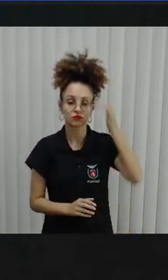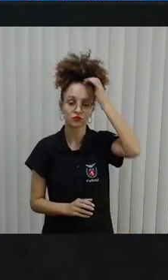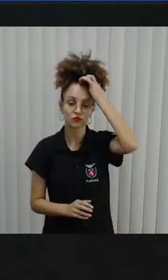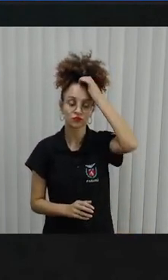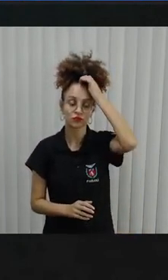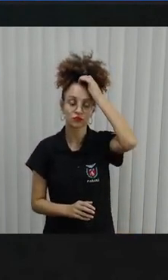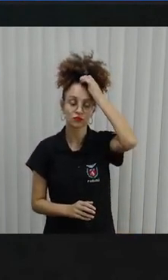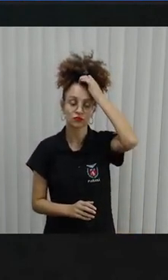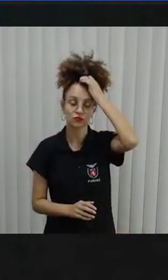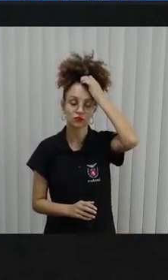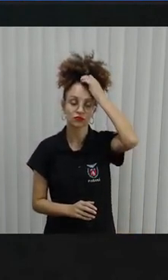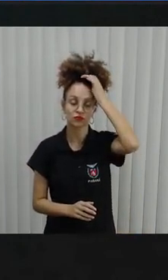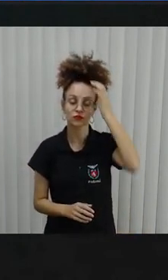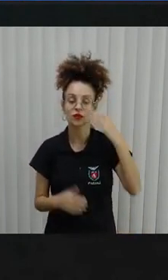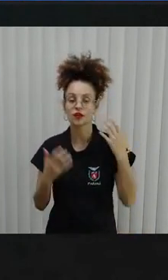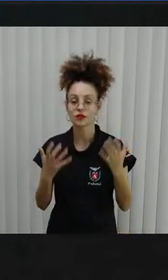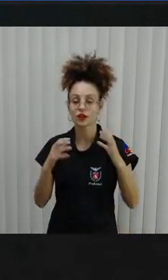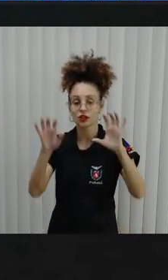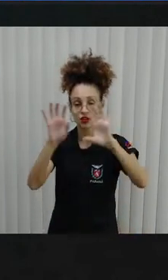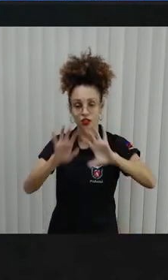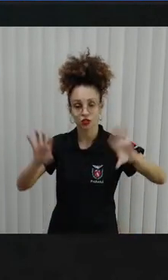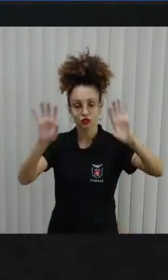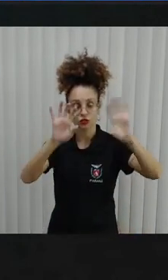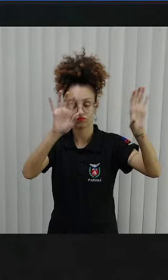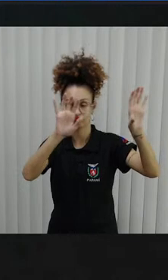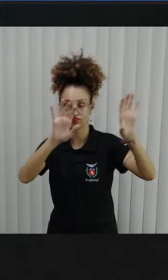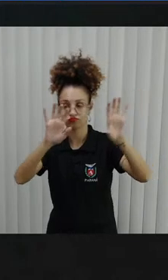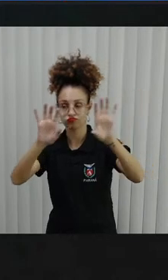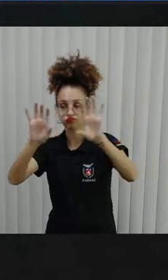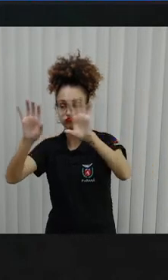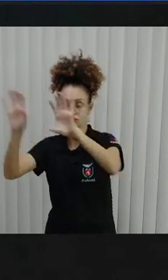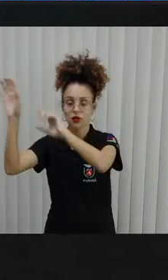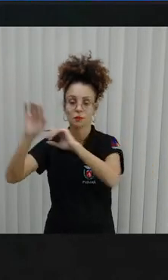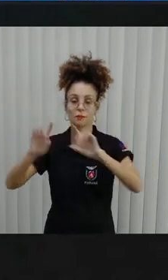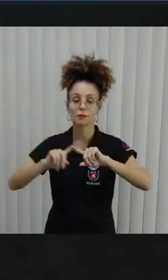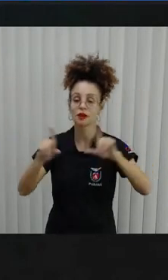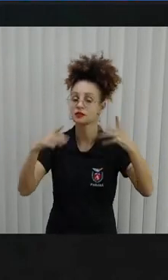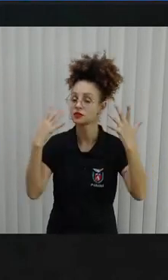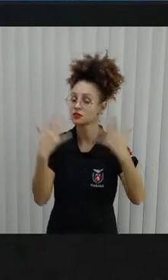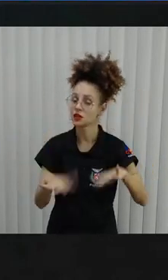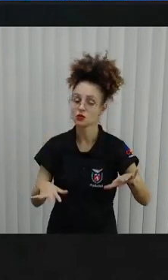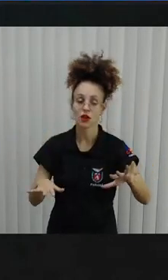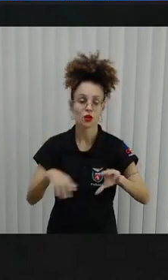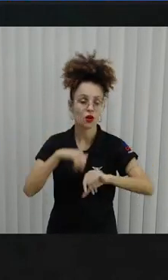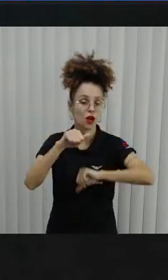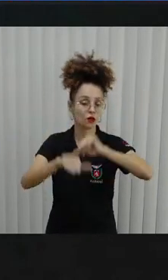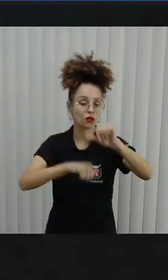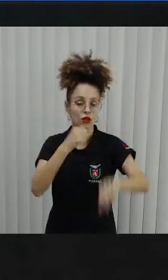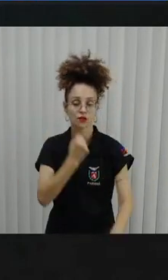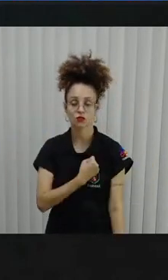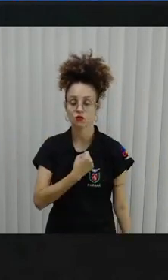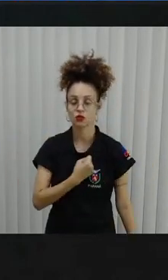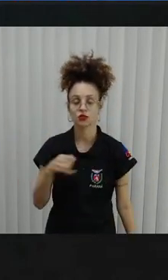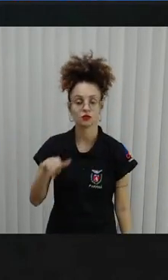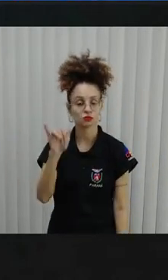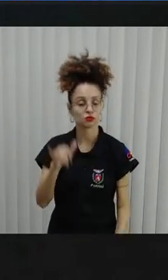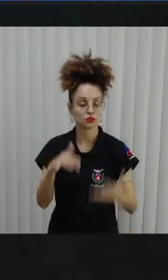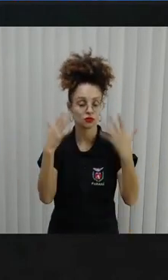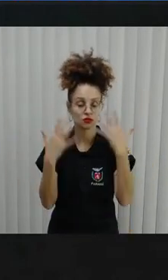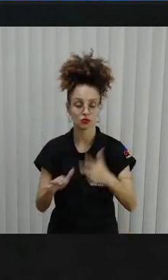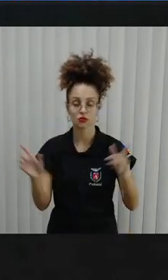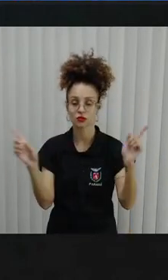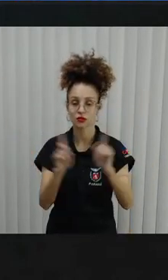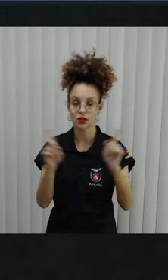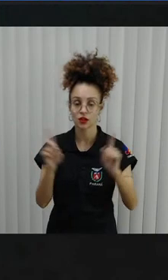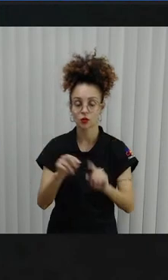consigo. Aí, consegui. Quero que a nuvem vá até o outro lado, mas eu não quero que ela altere o valor Y dela, tá? Então, eu quero